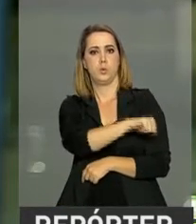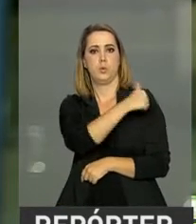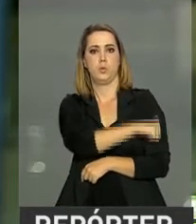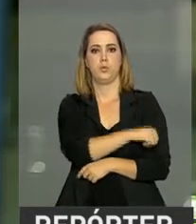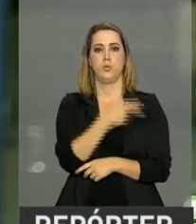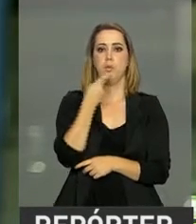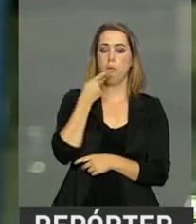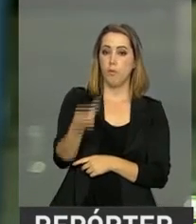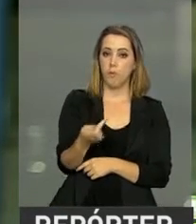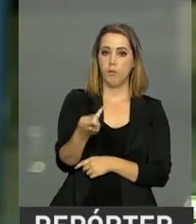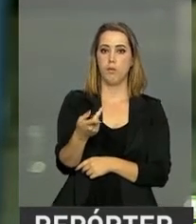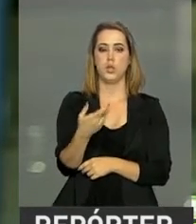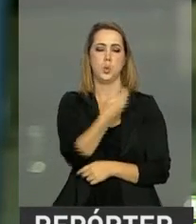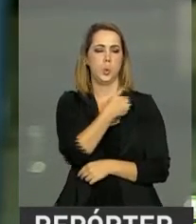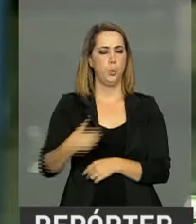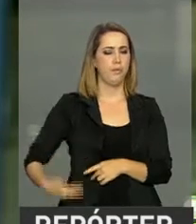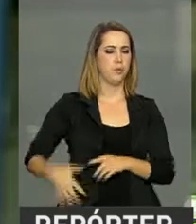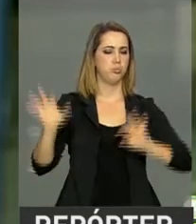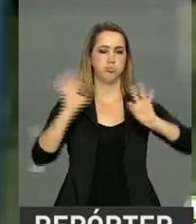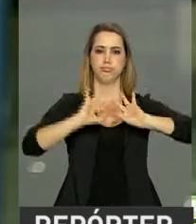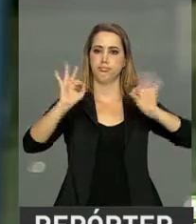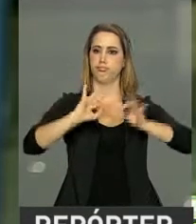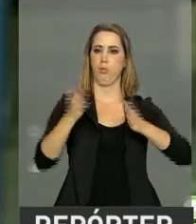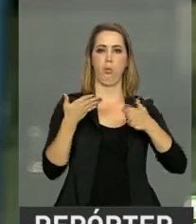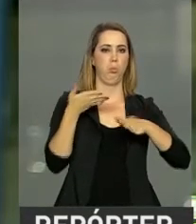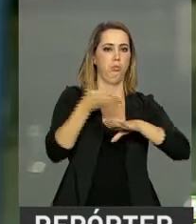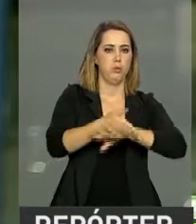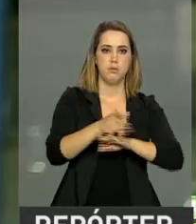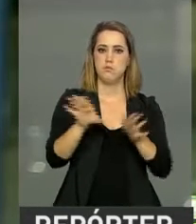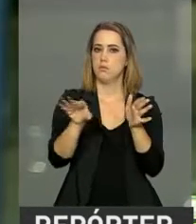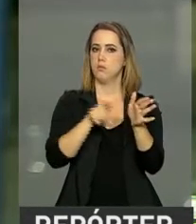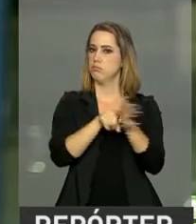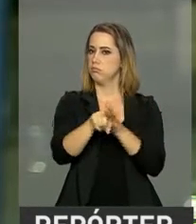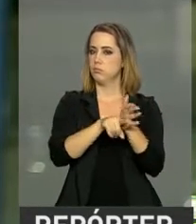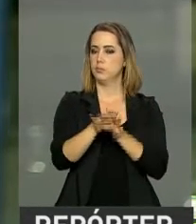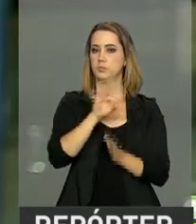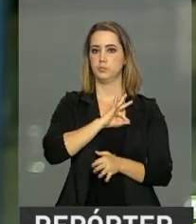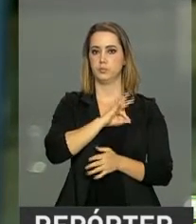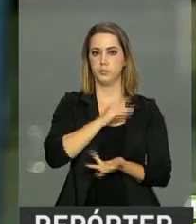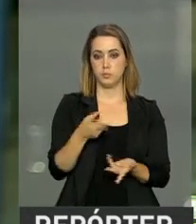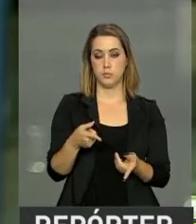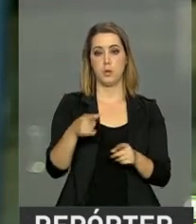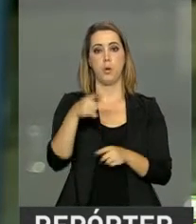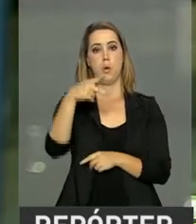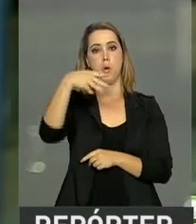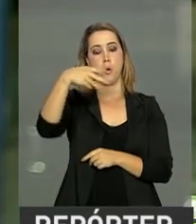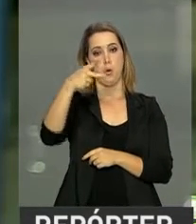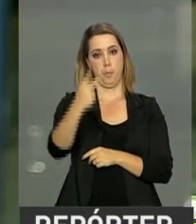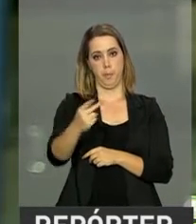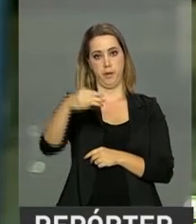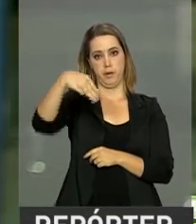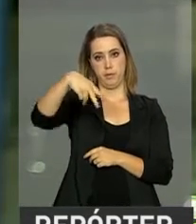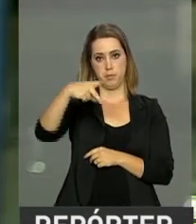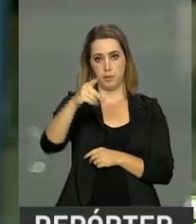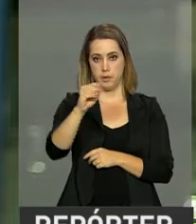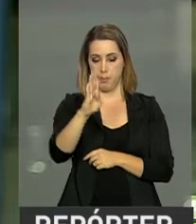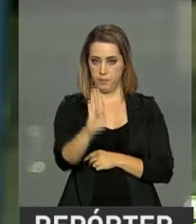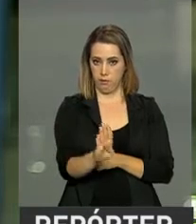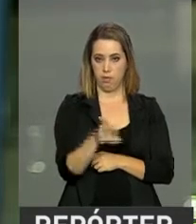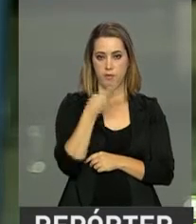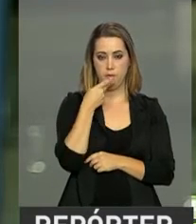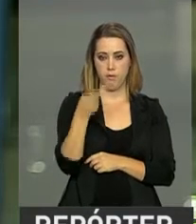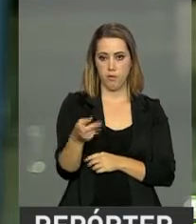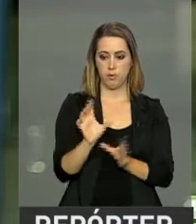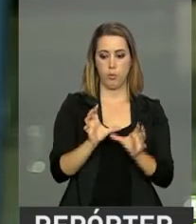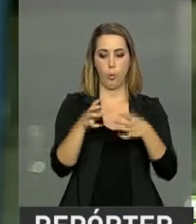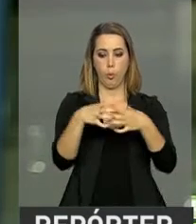operação lava jato sobre o pmdb que é o partido do presidente e também do ex governador sérgio cabral michel temer disse que o